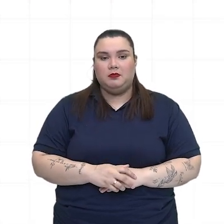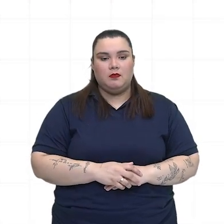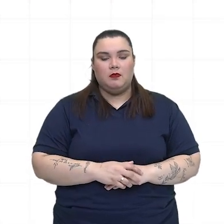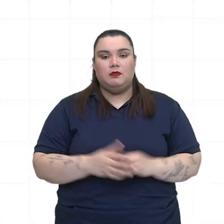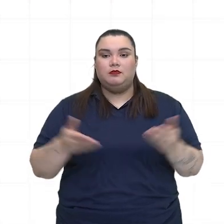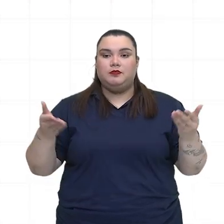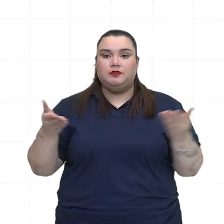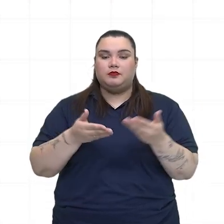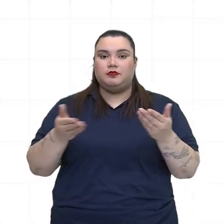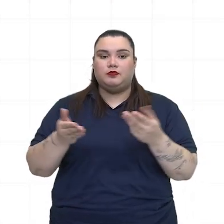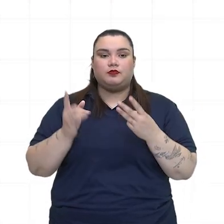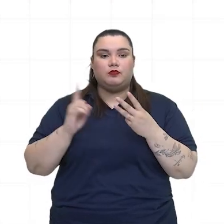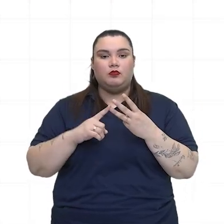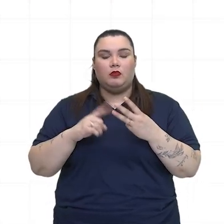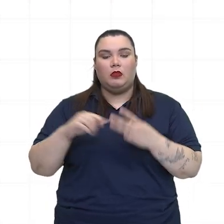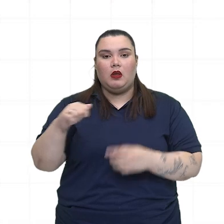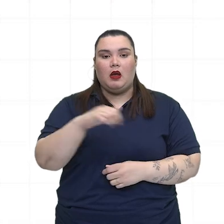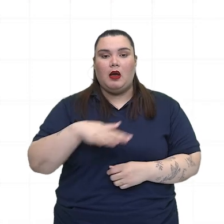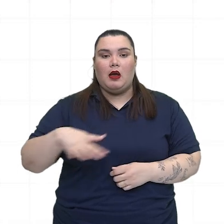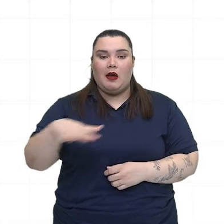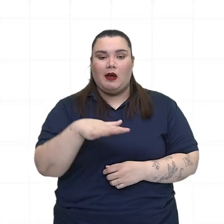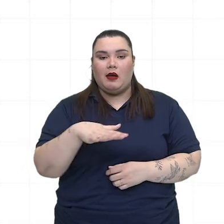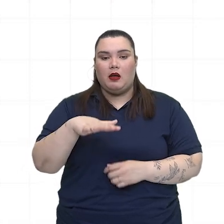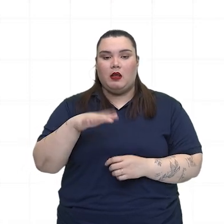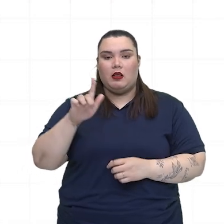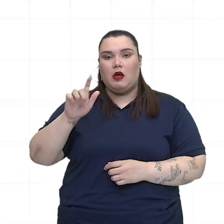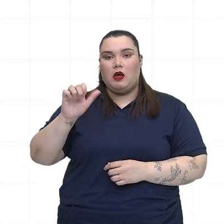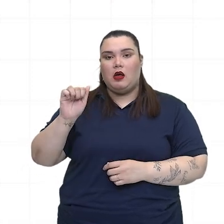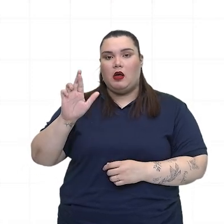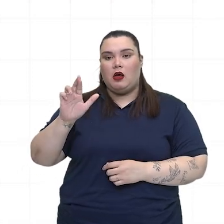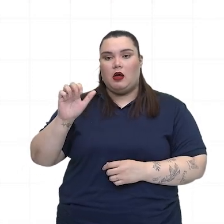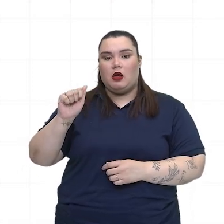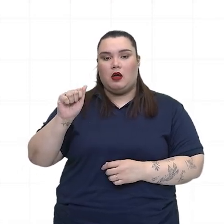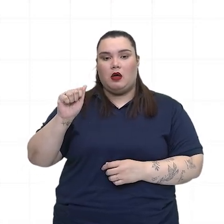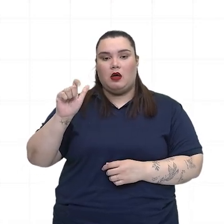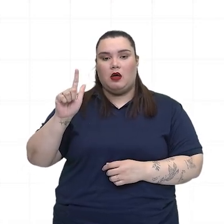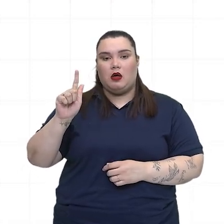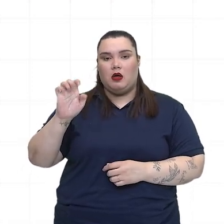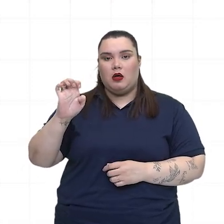bem. Agora nós queremos a área da garagem, certo?